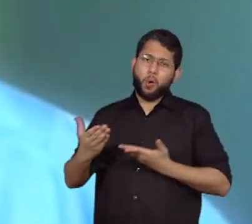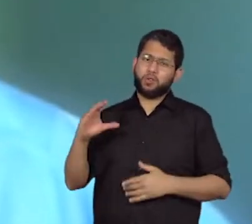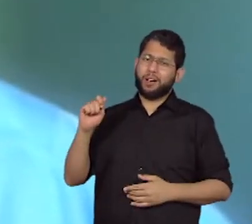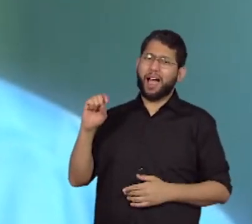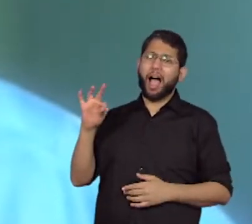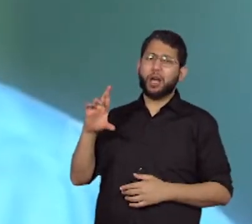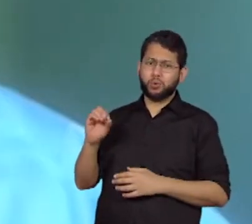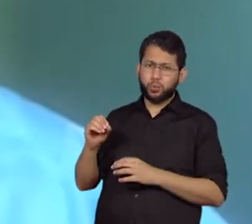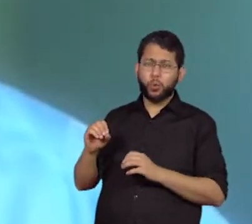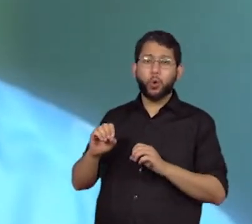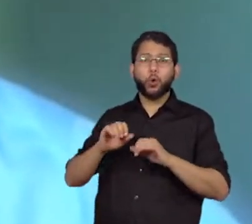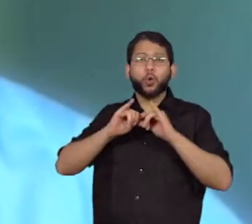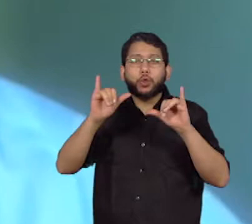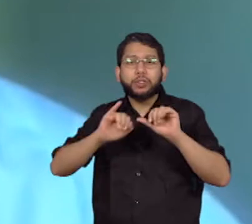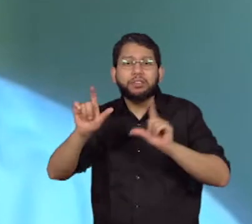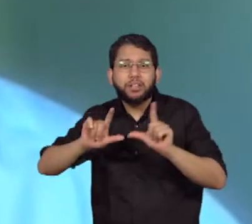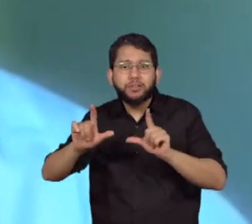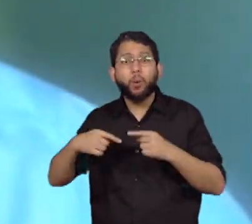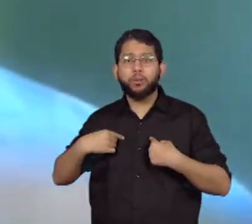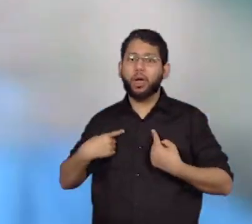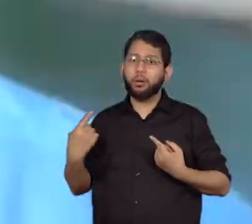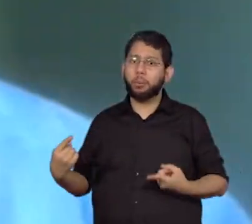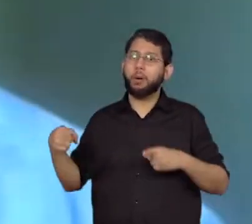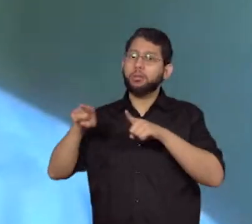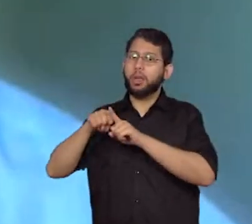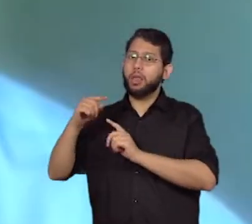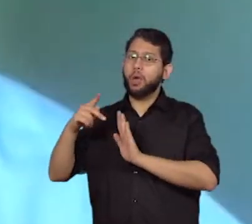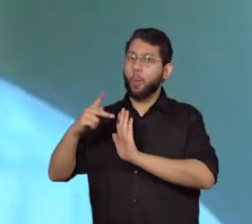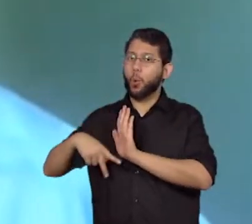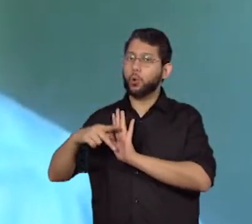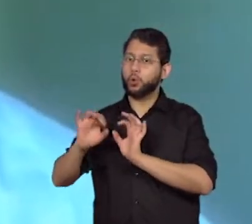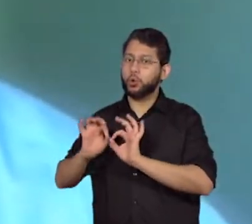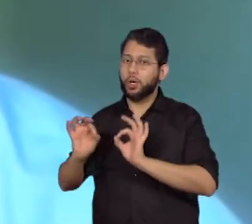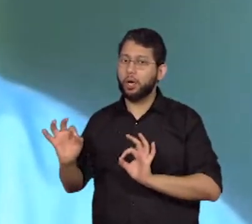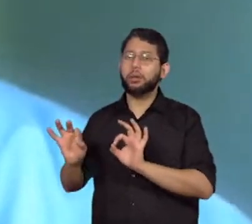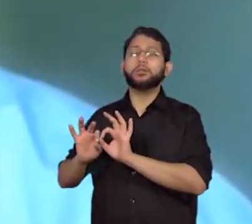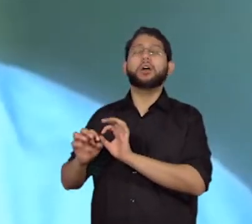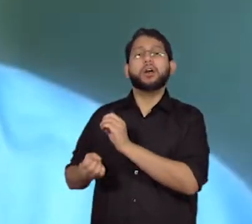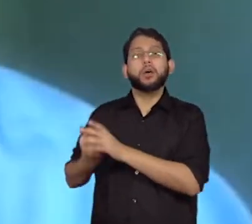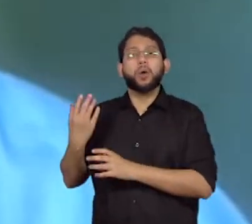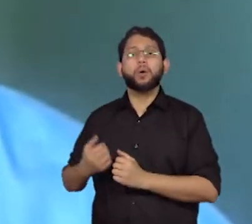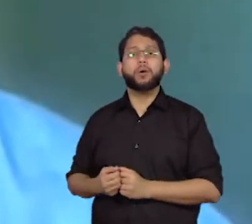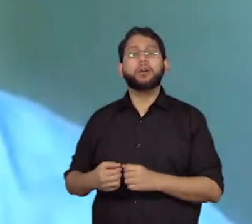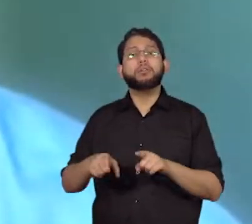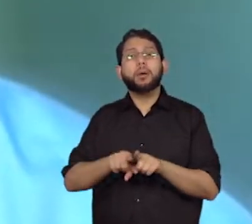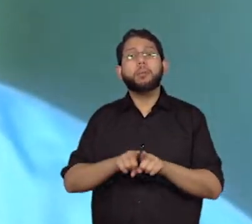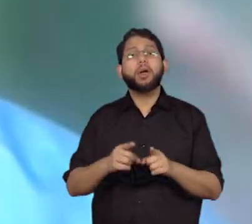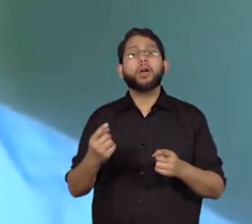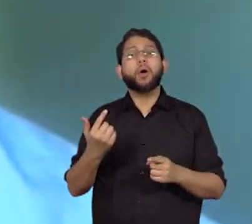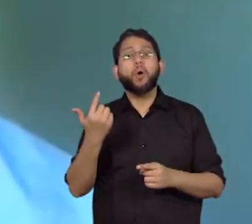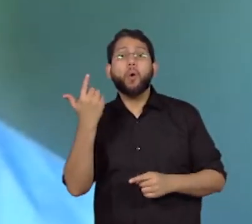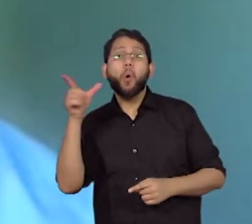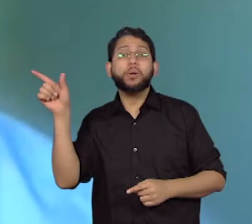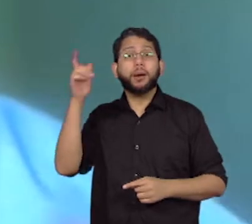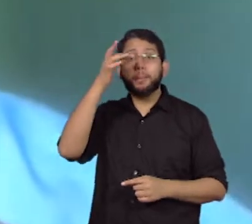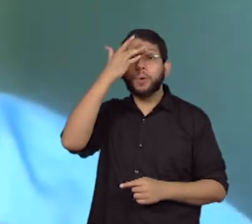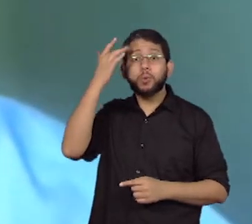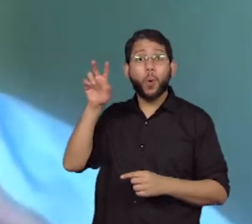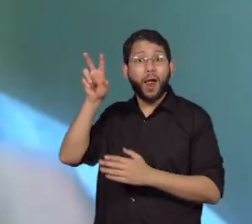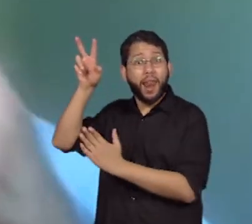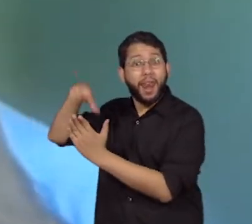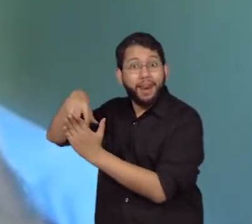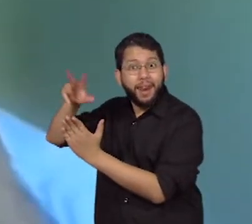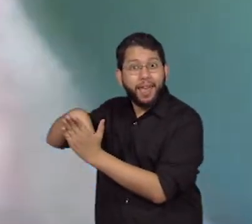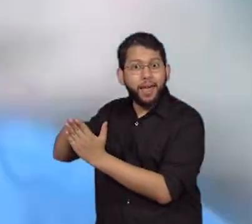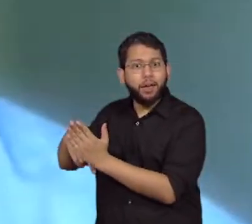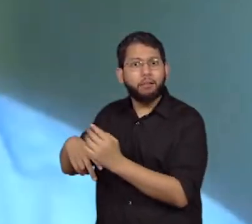com Notícias da TV, e aí rolou de fazer a coluna. Outros veículos viram a coluna no Notícias,